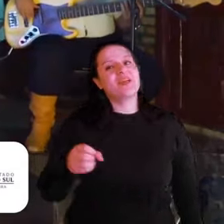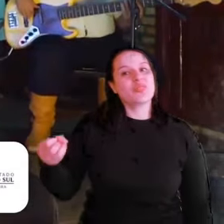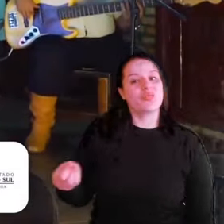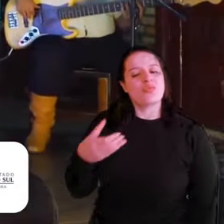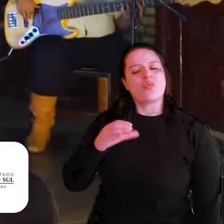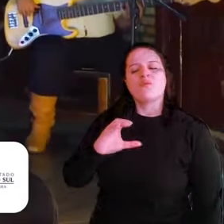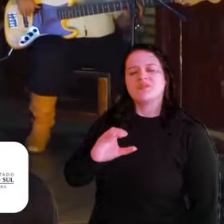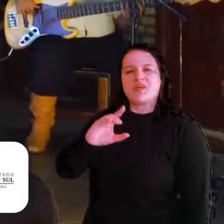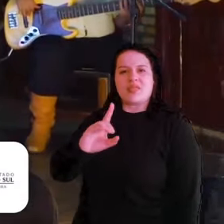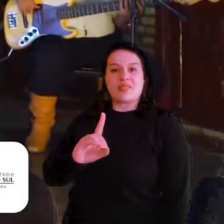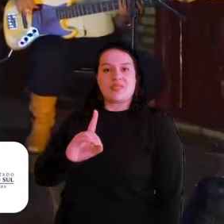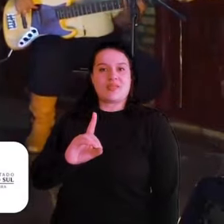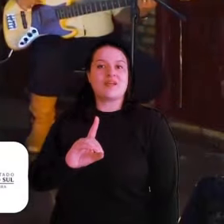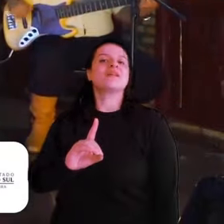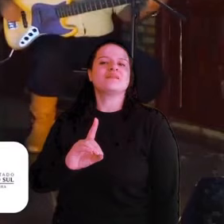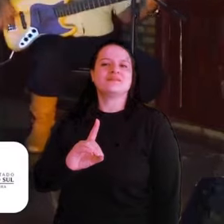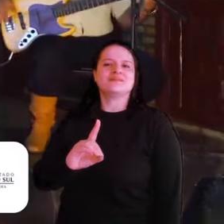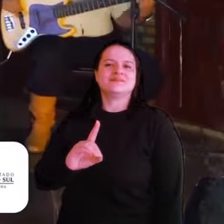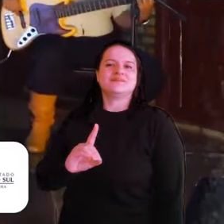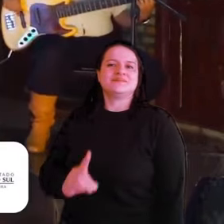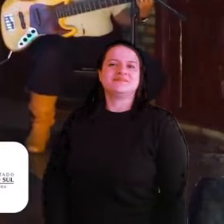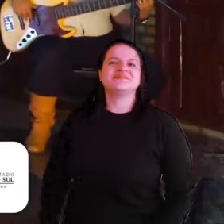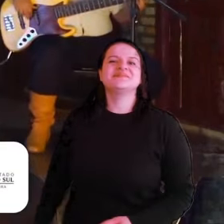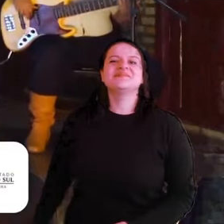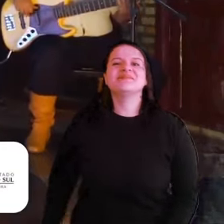saudade. É do novo CD, companheiro.